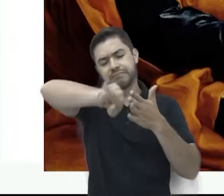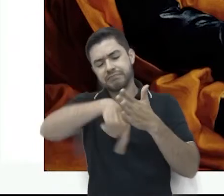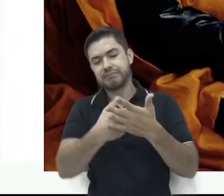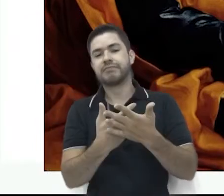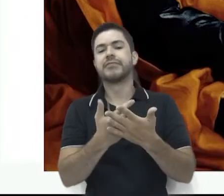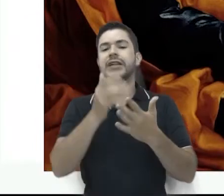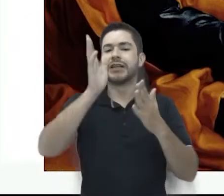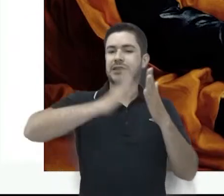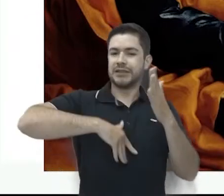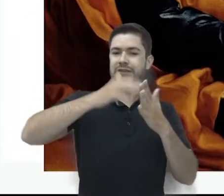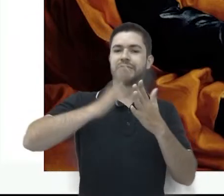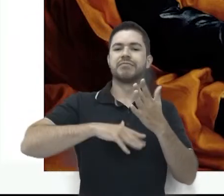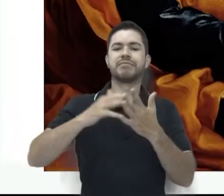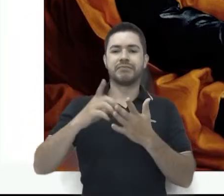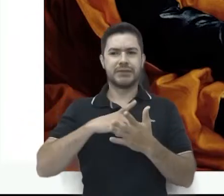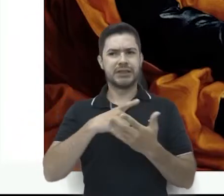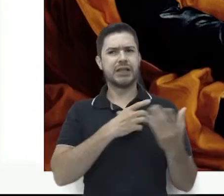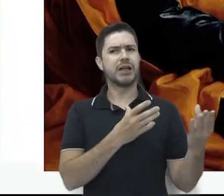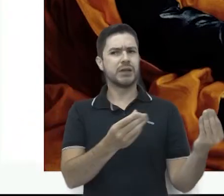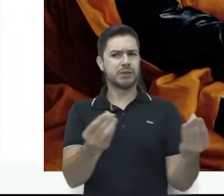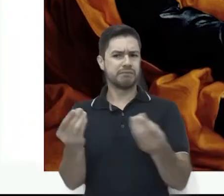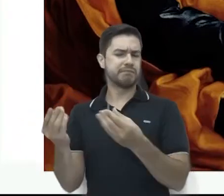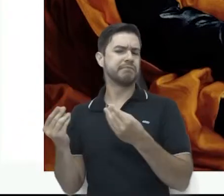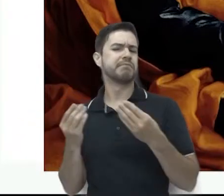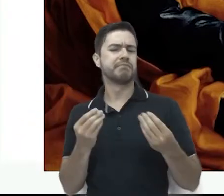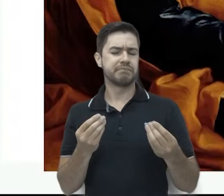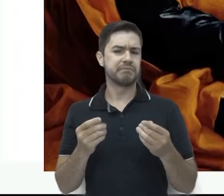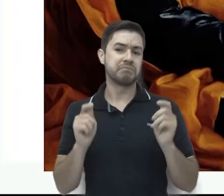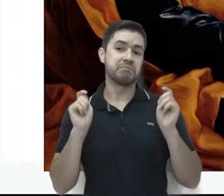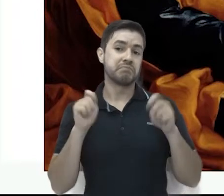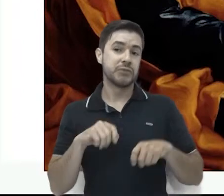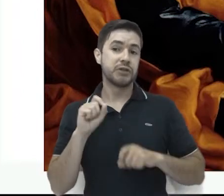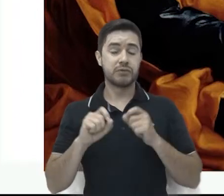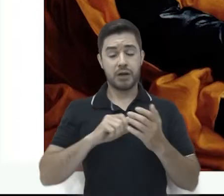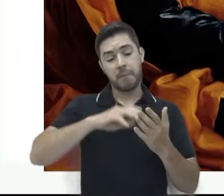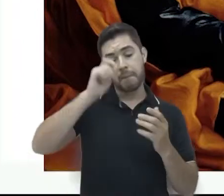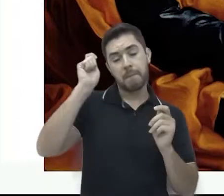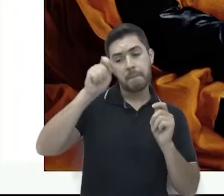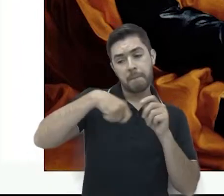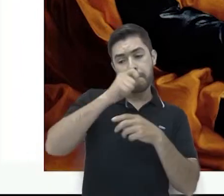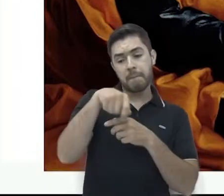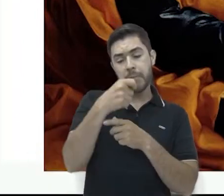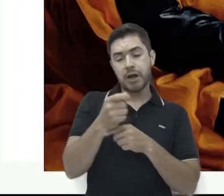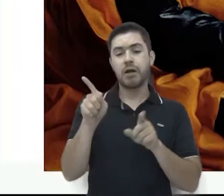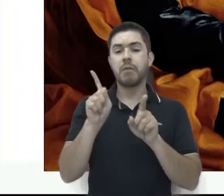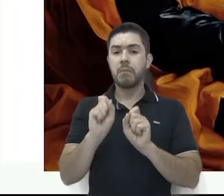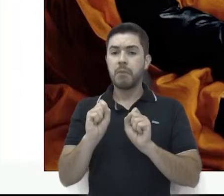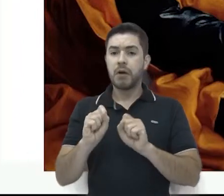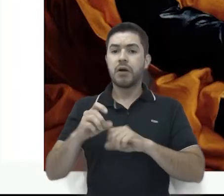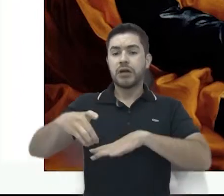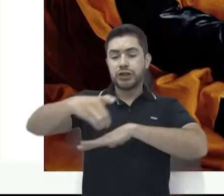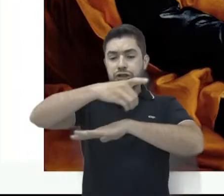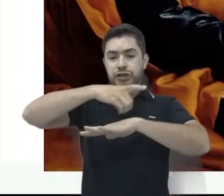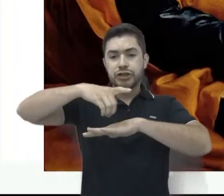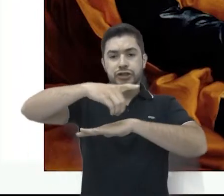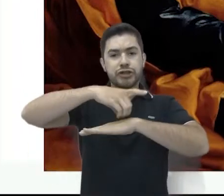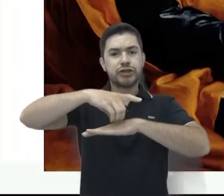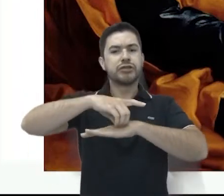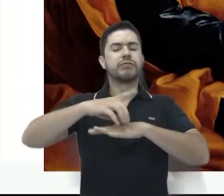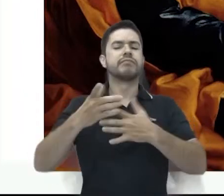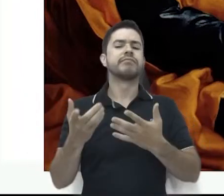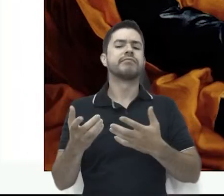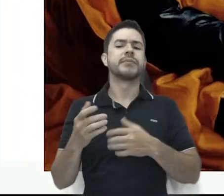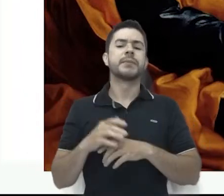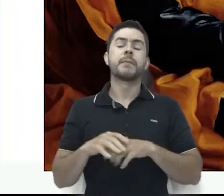pintura. Existem diferentes tipos de pintura, elas podem ser manuais, digitais, além das diferentes